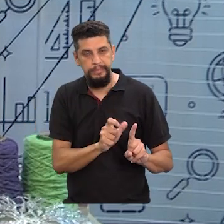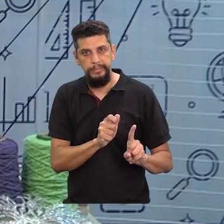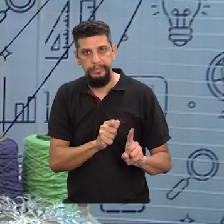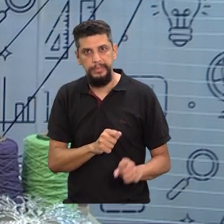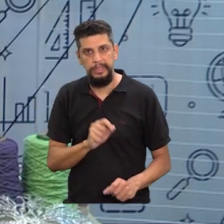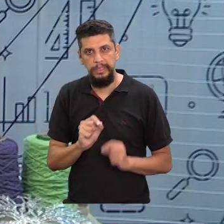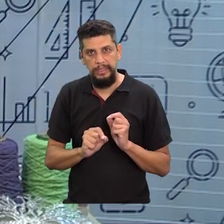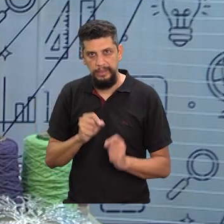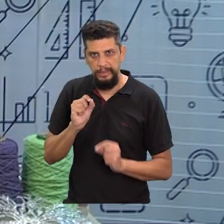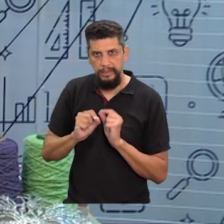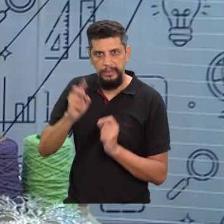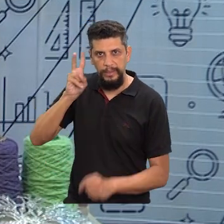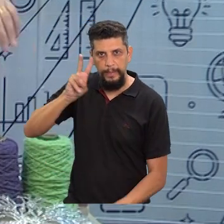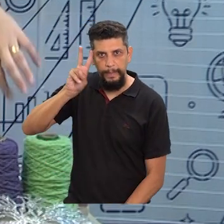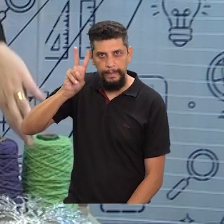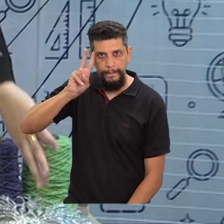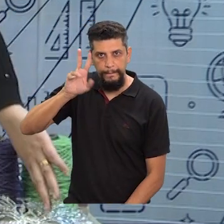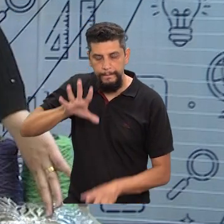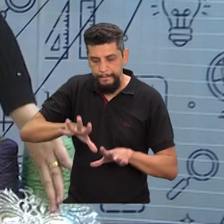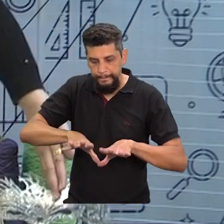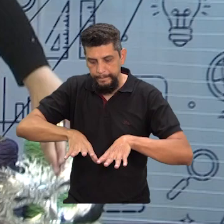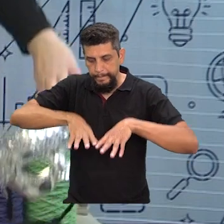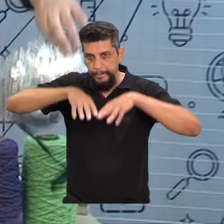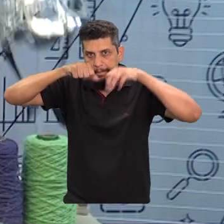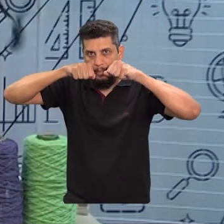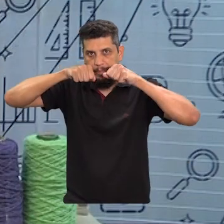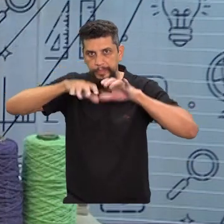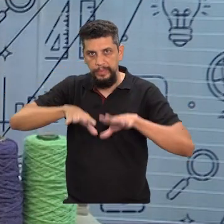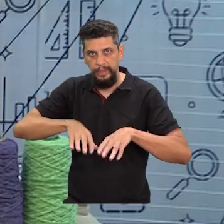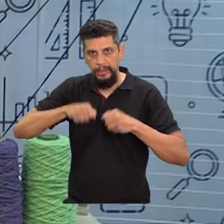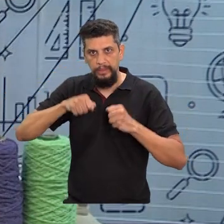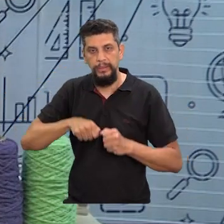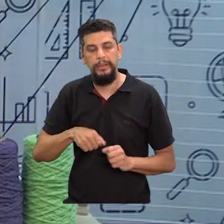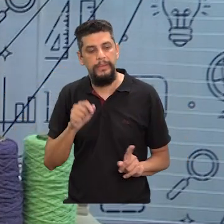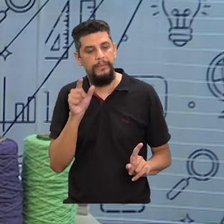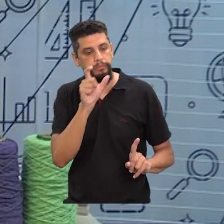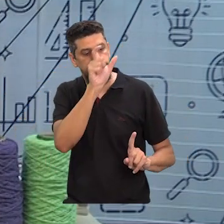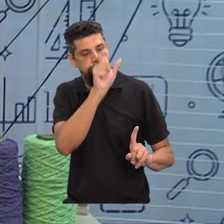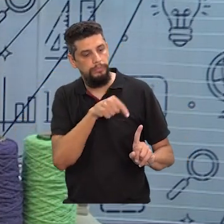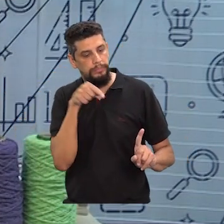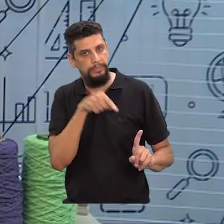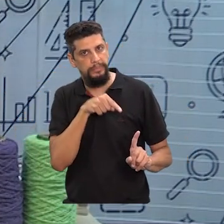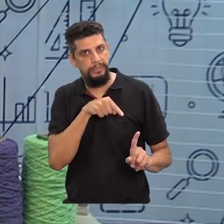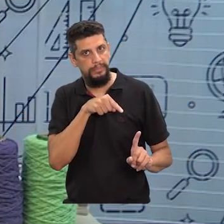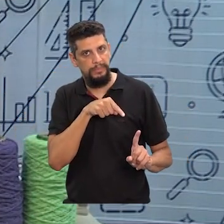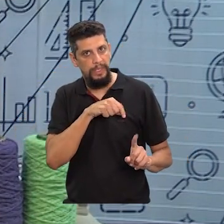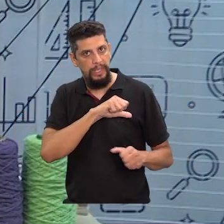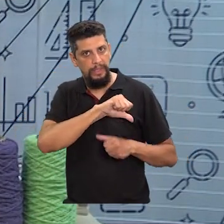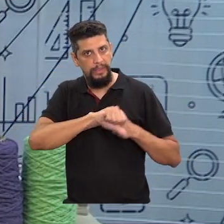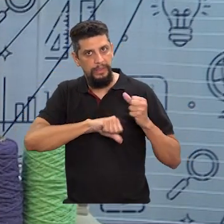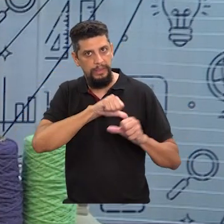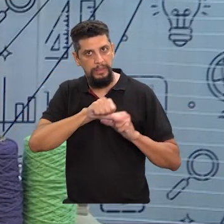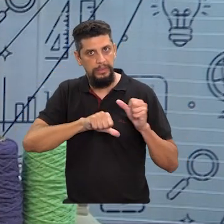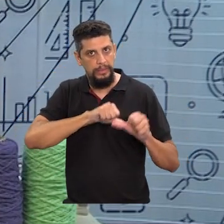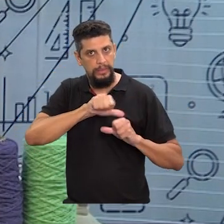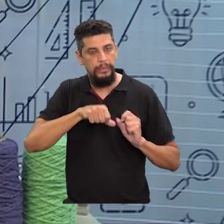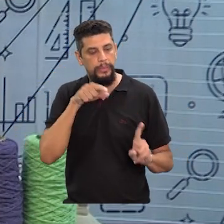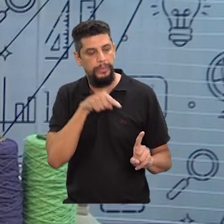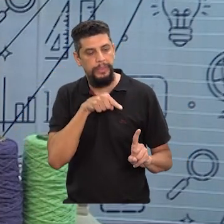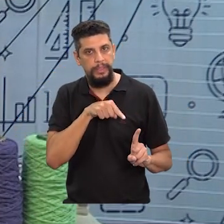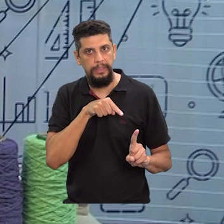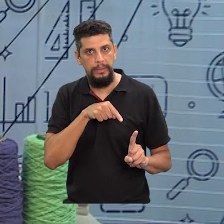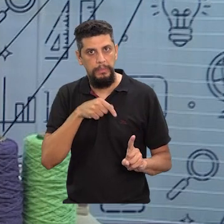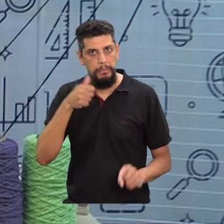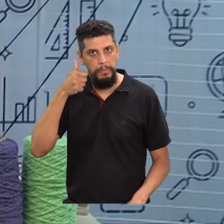Aracne? Hã? Quem lembra qual é a maldição que a deusa Atena lançou na Aracne? Ela transformou a Aracne no